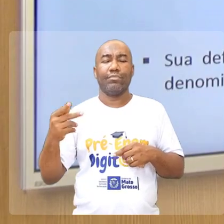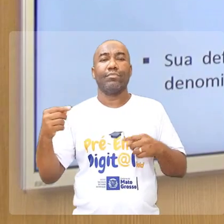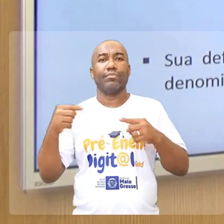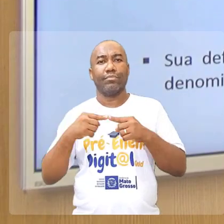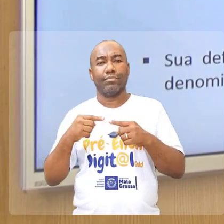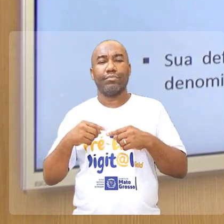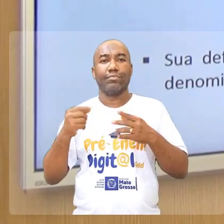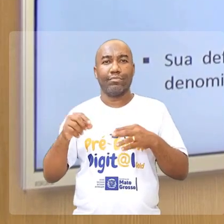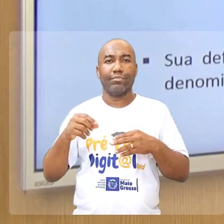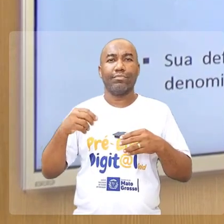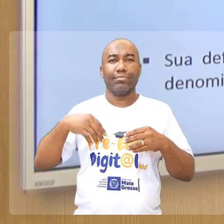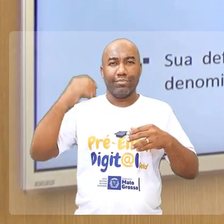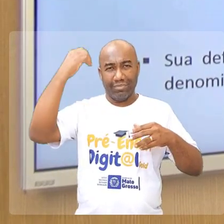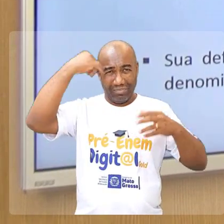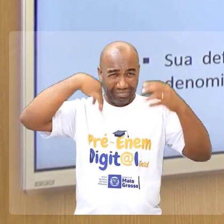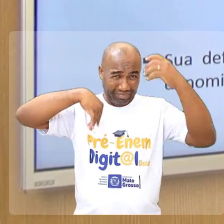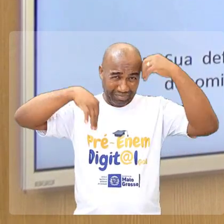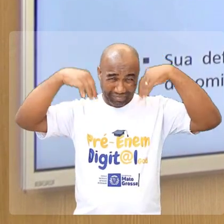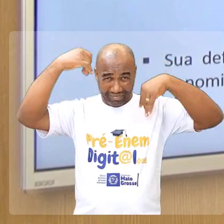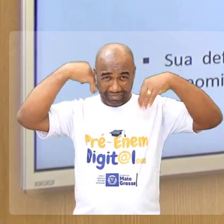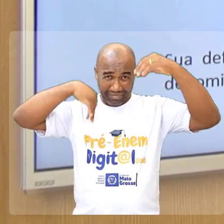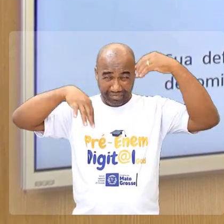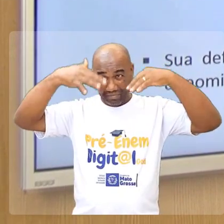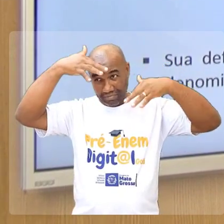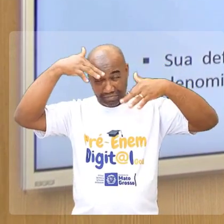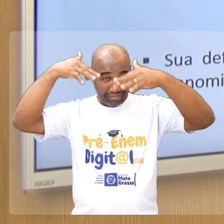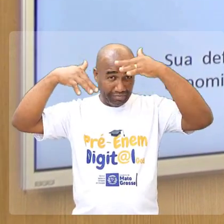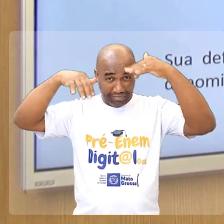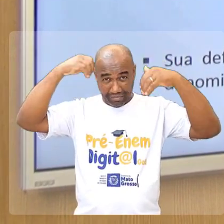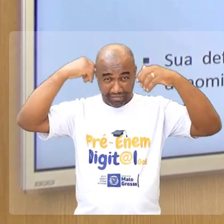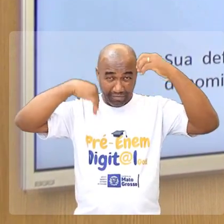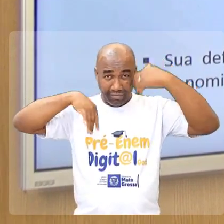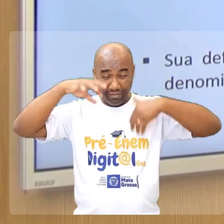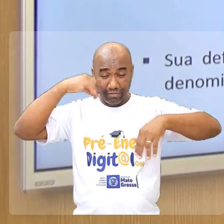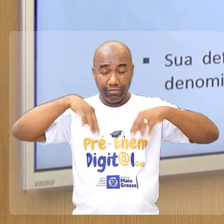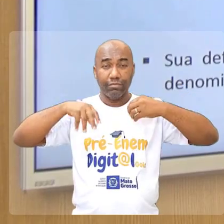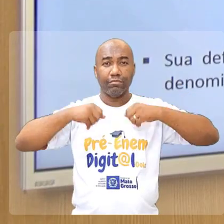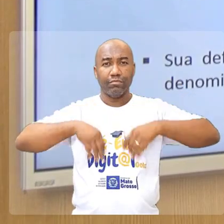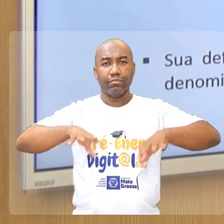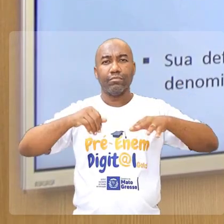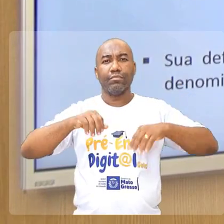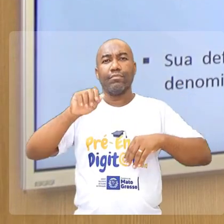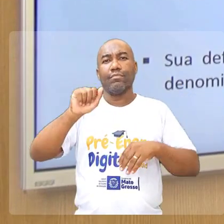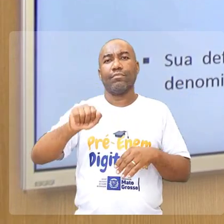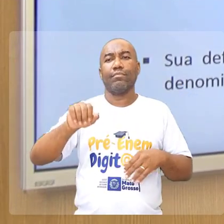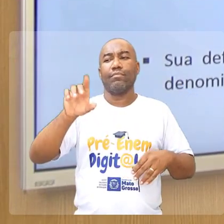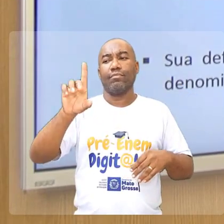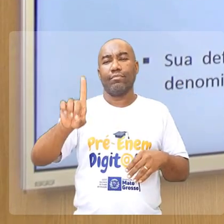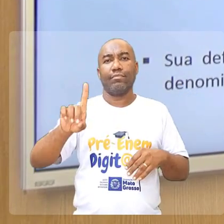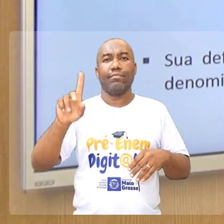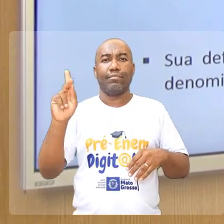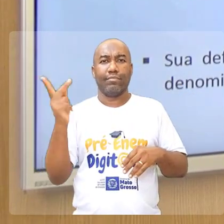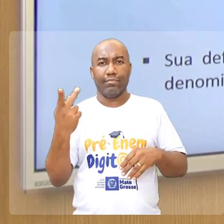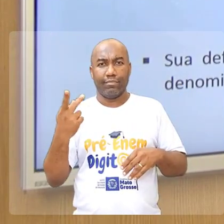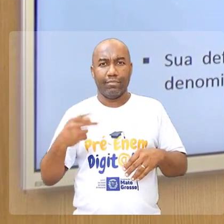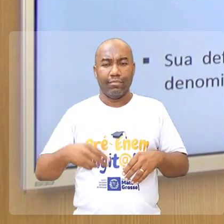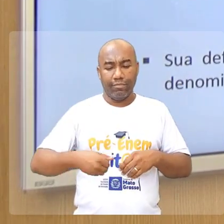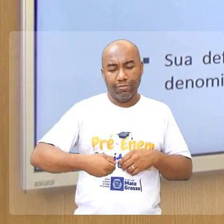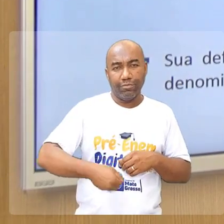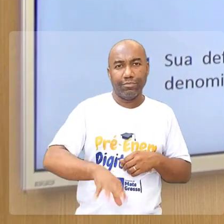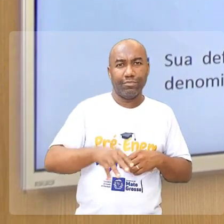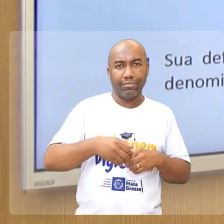que você estiver transpirando bastante, lembre-se, você está liberando ADH para que o seu